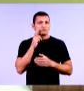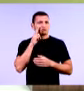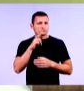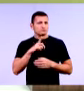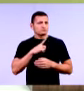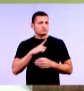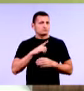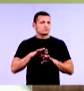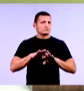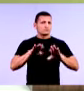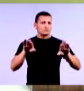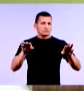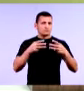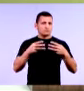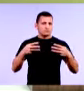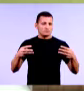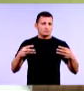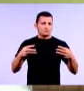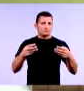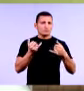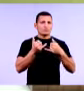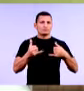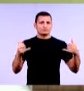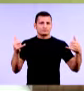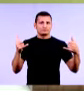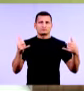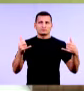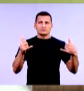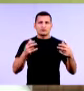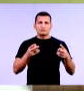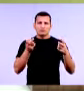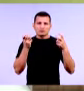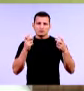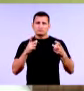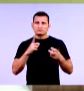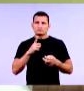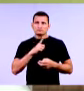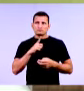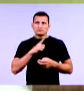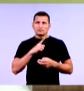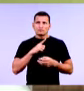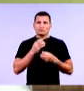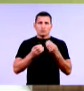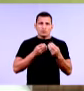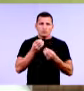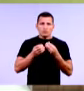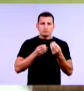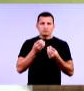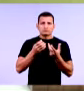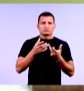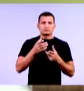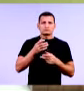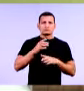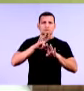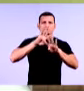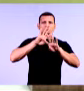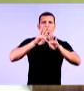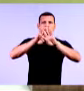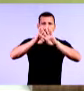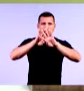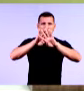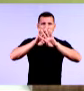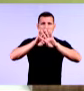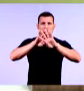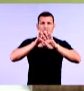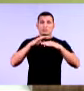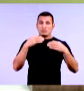separadas, os fios dela, e a gente percebe que elas formam uma estrutura como se fosse uma espécie de grade, né? Então assim a gente